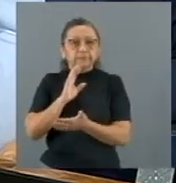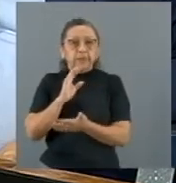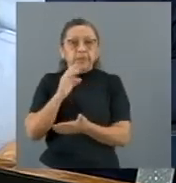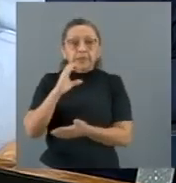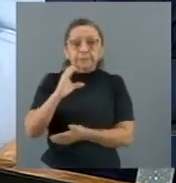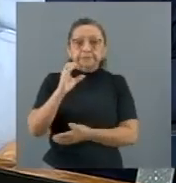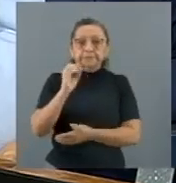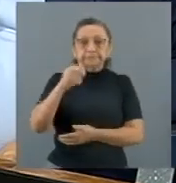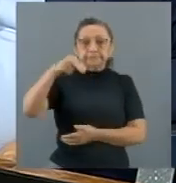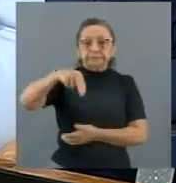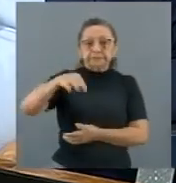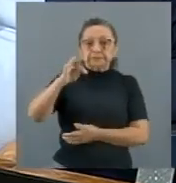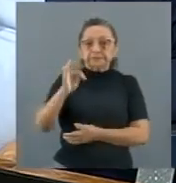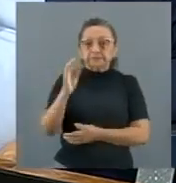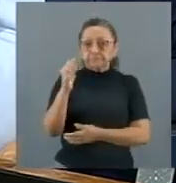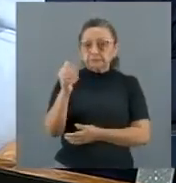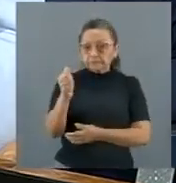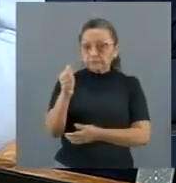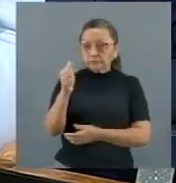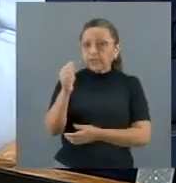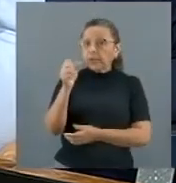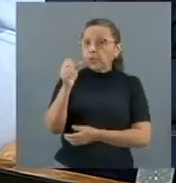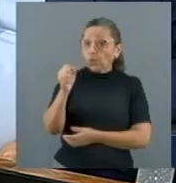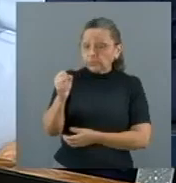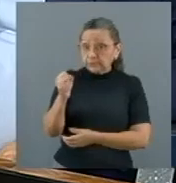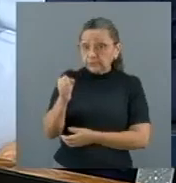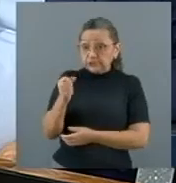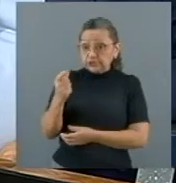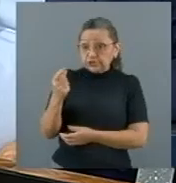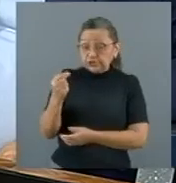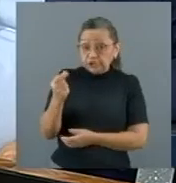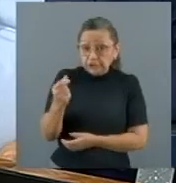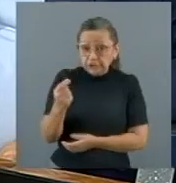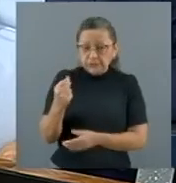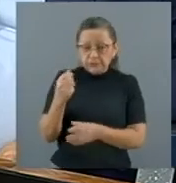contas. Aí vejam assim a violência desse artigo.